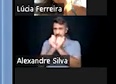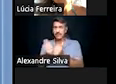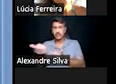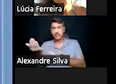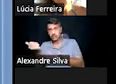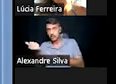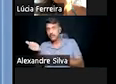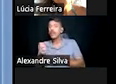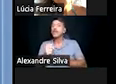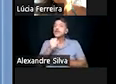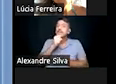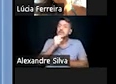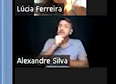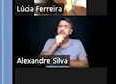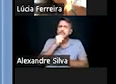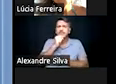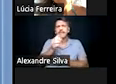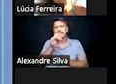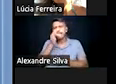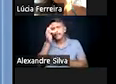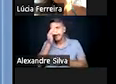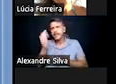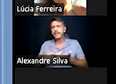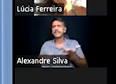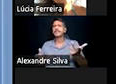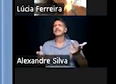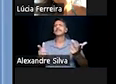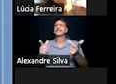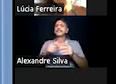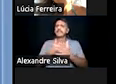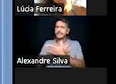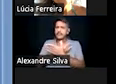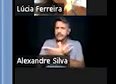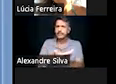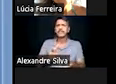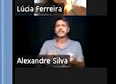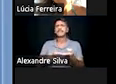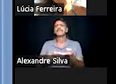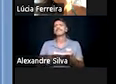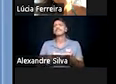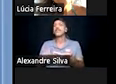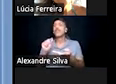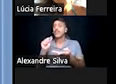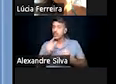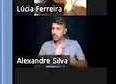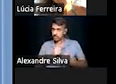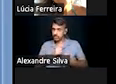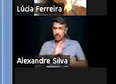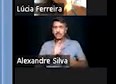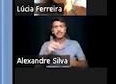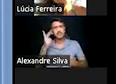inúmeros elementos, borboletas, plantas, cobras, elementos da história natural que